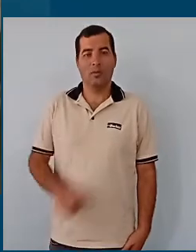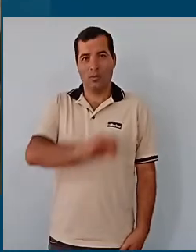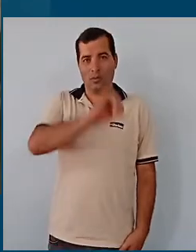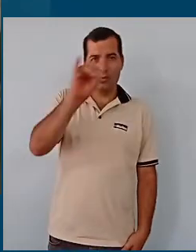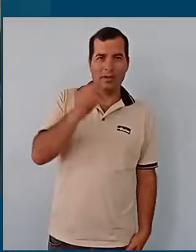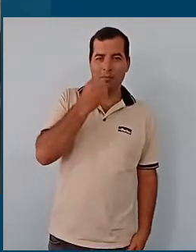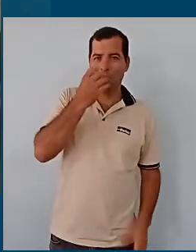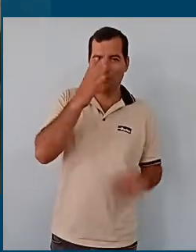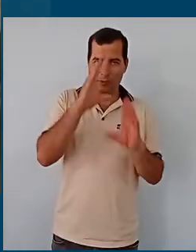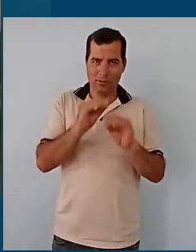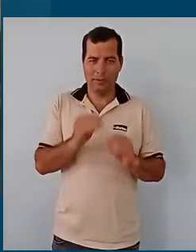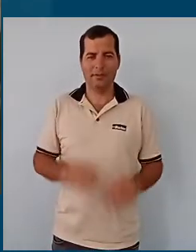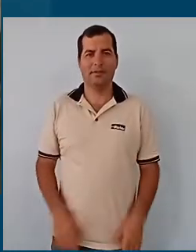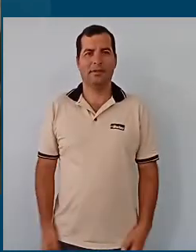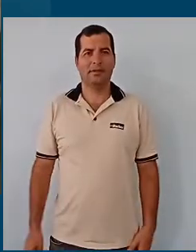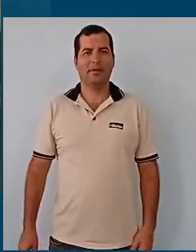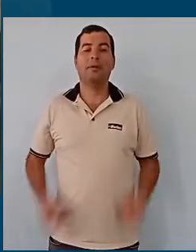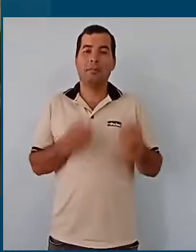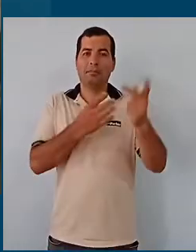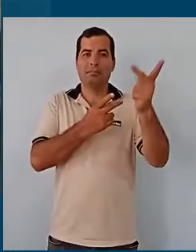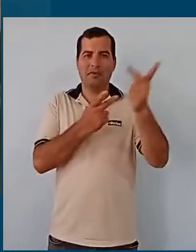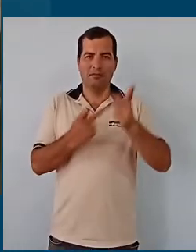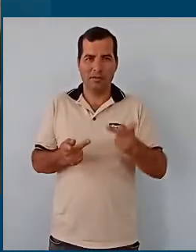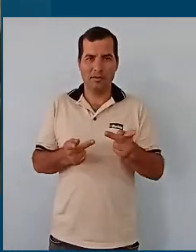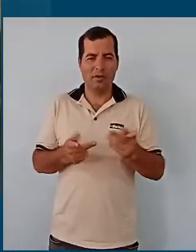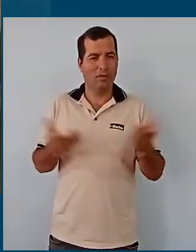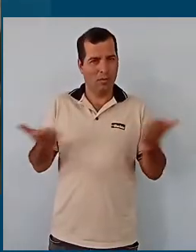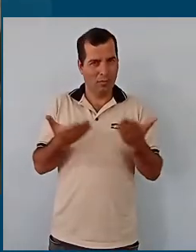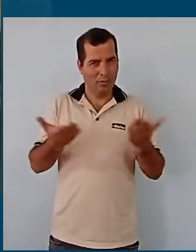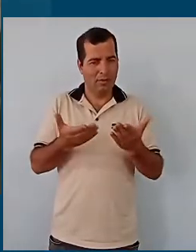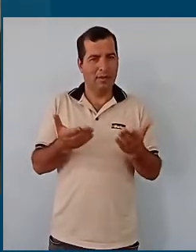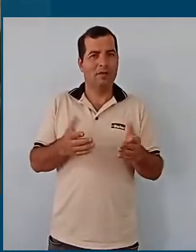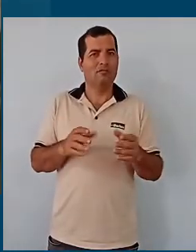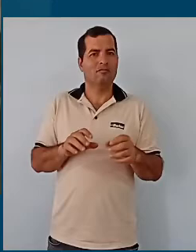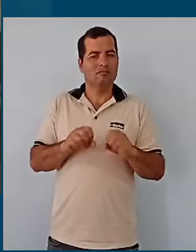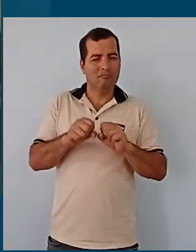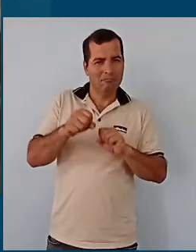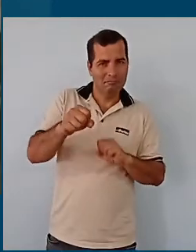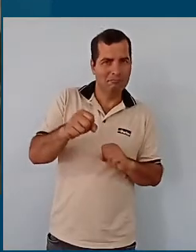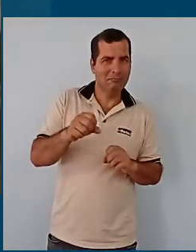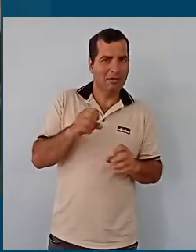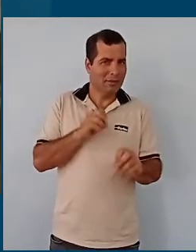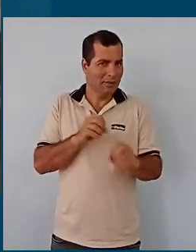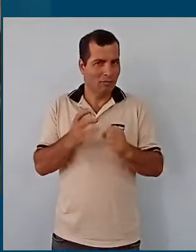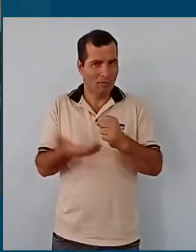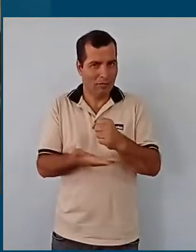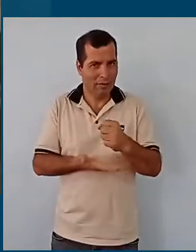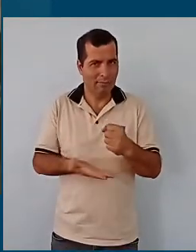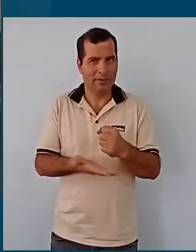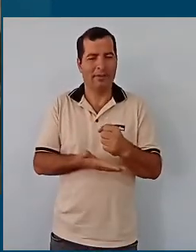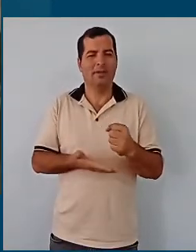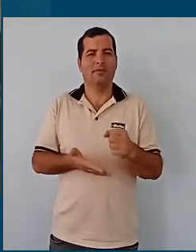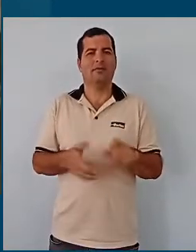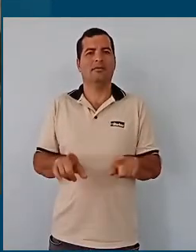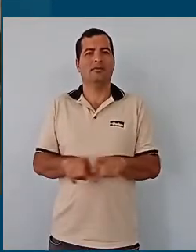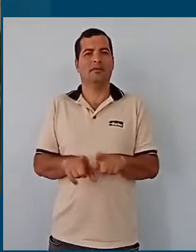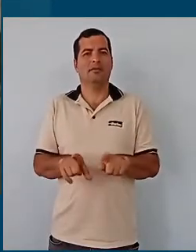Olá, boa noite. Sejam bem-vindos à sessão formativa para o ensino fundamental, com o